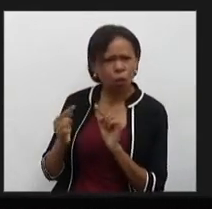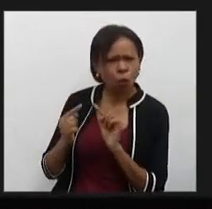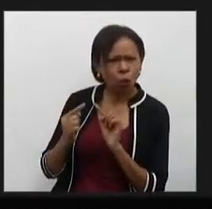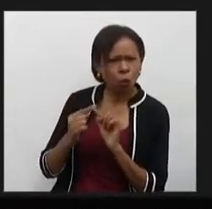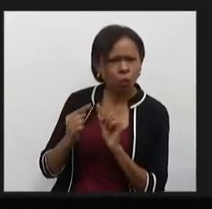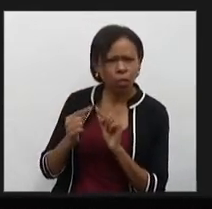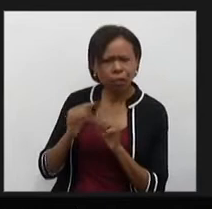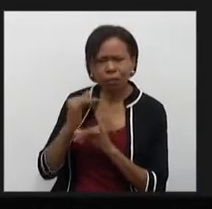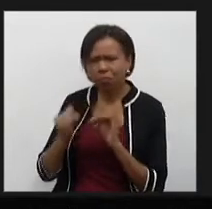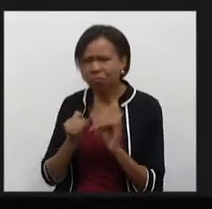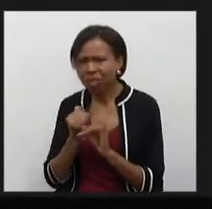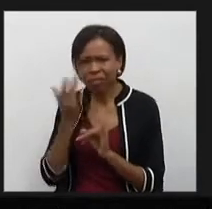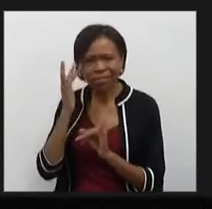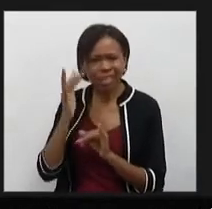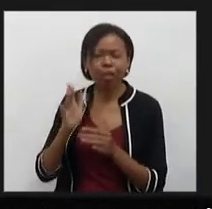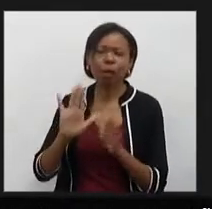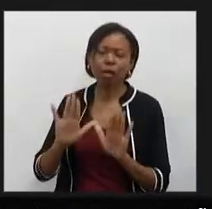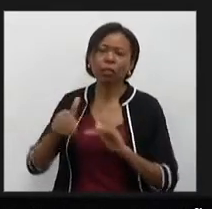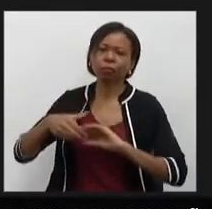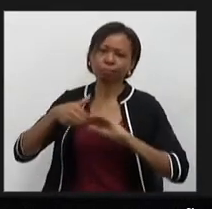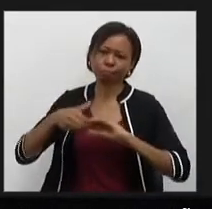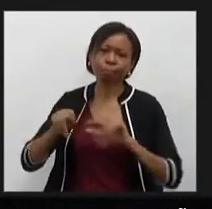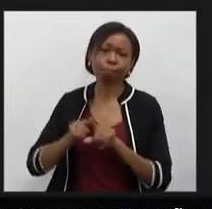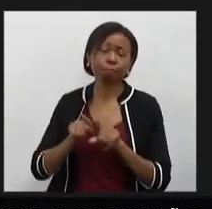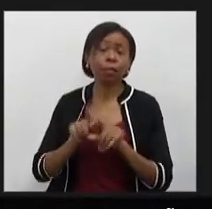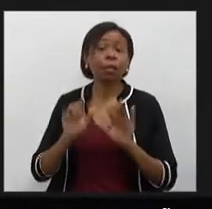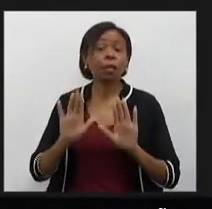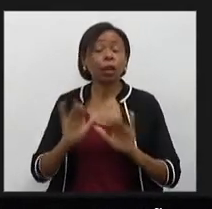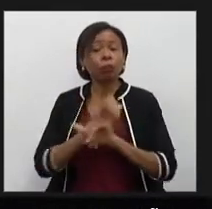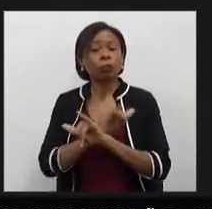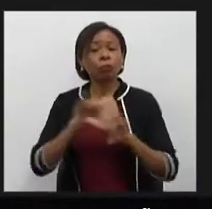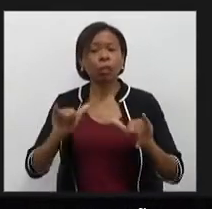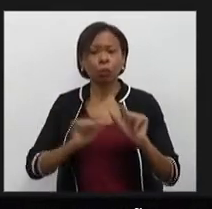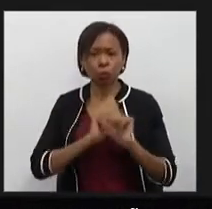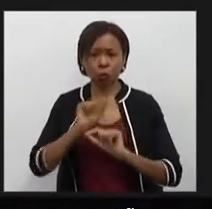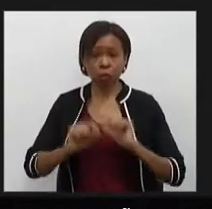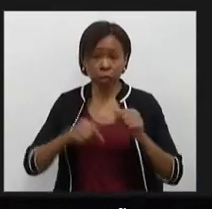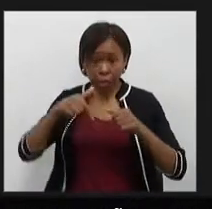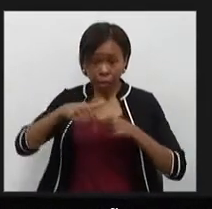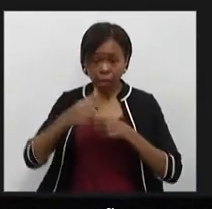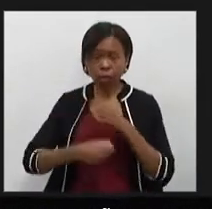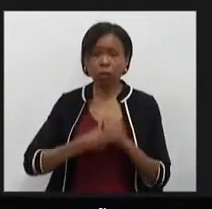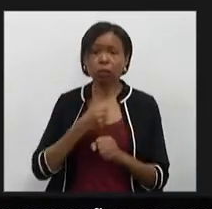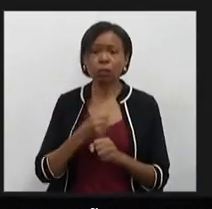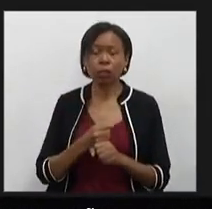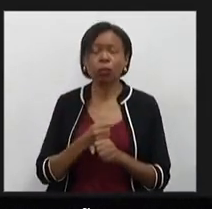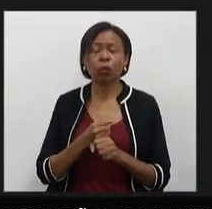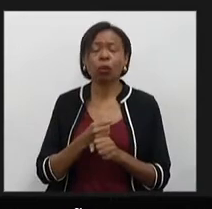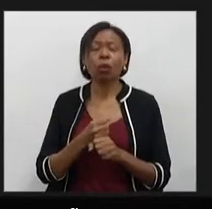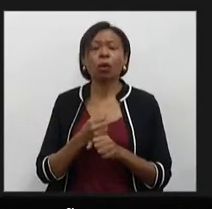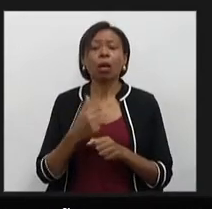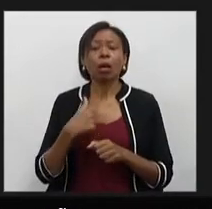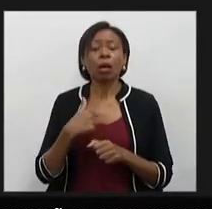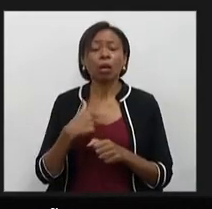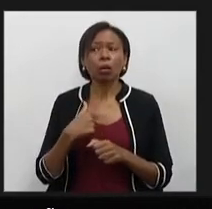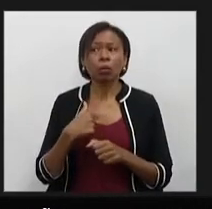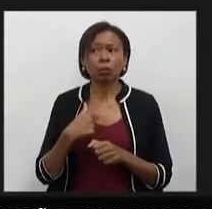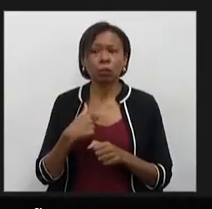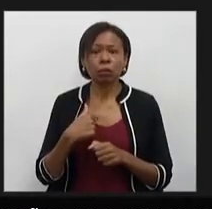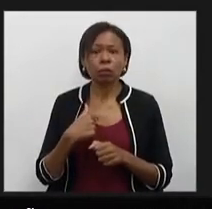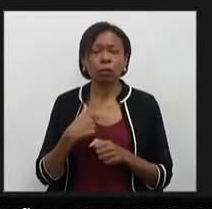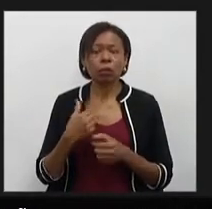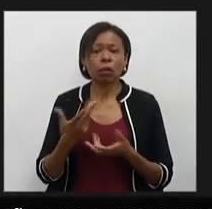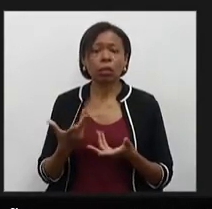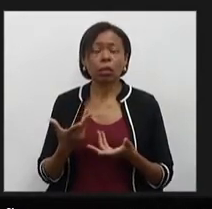também e dizer a vocês que para esse biênio eu me integro à